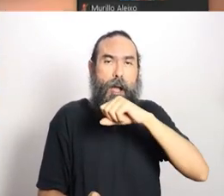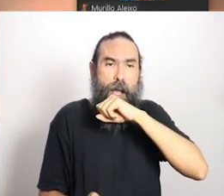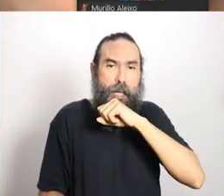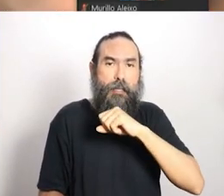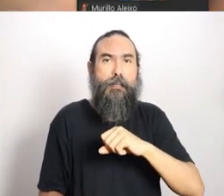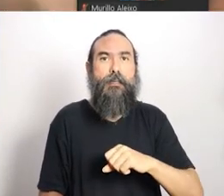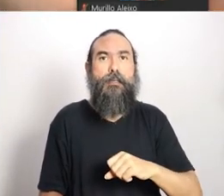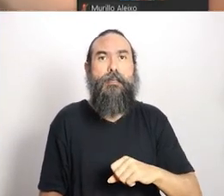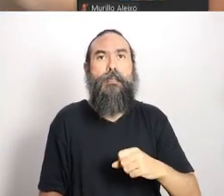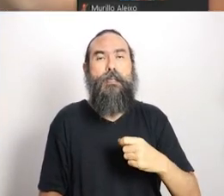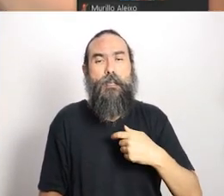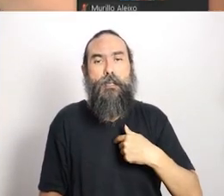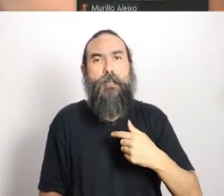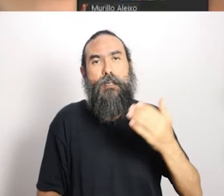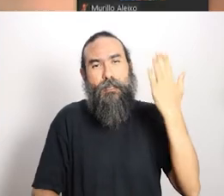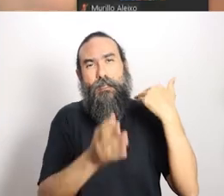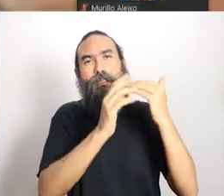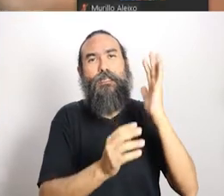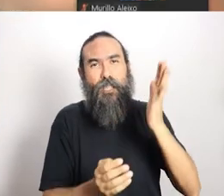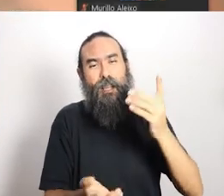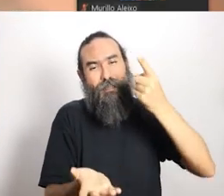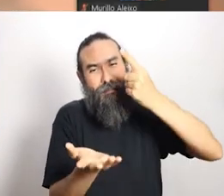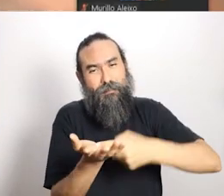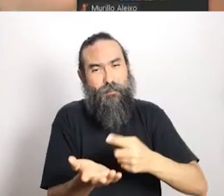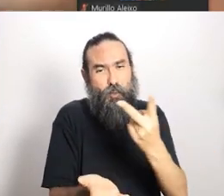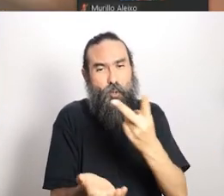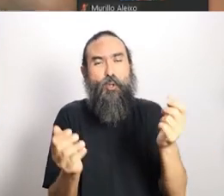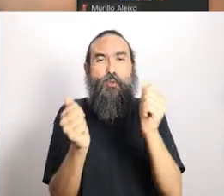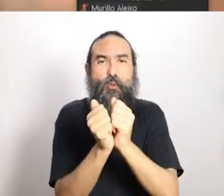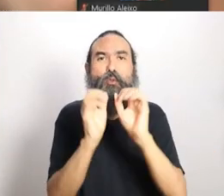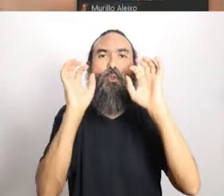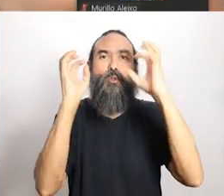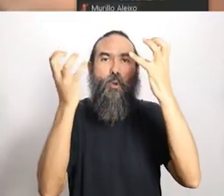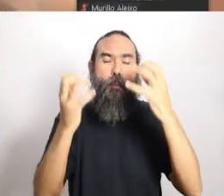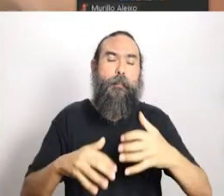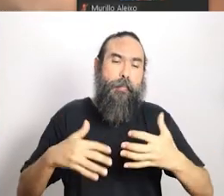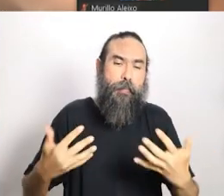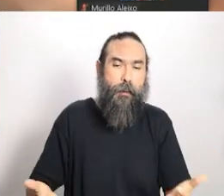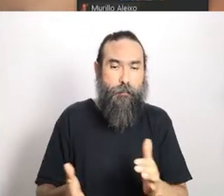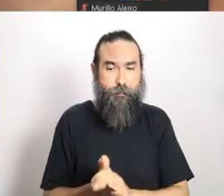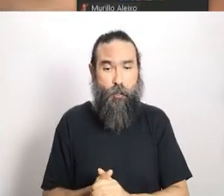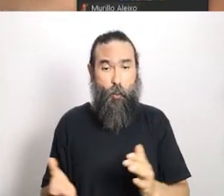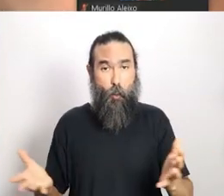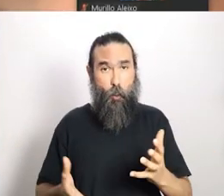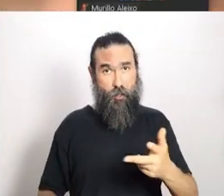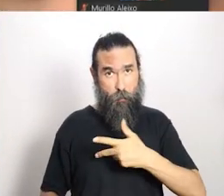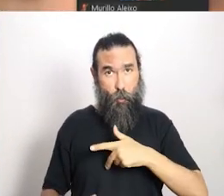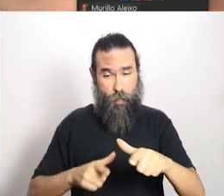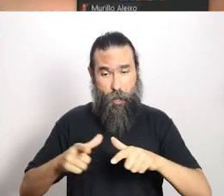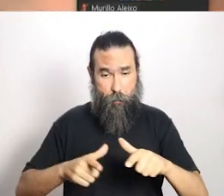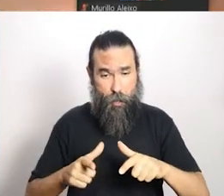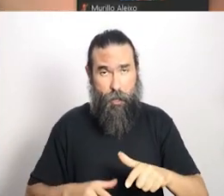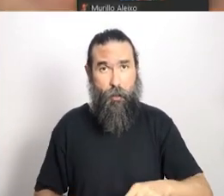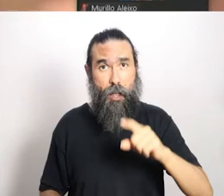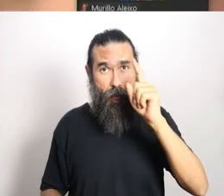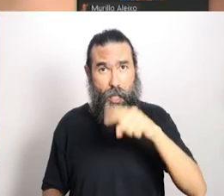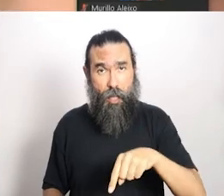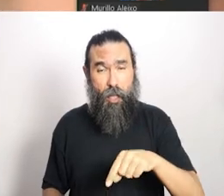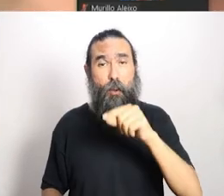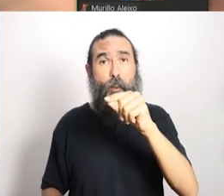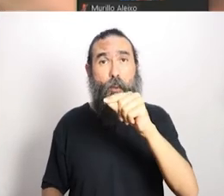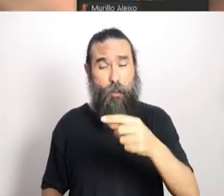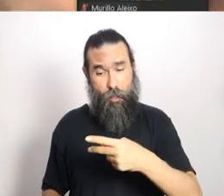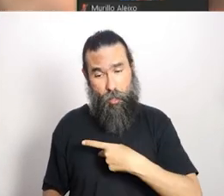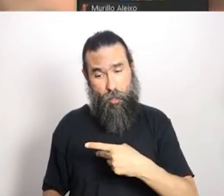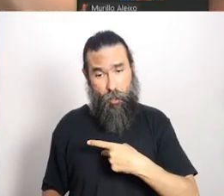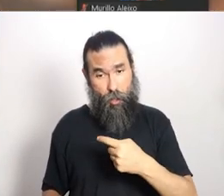pai quando vocês já estiveram dividindo o palco, enfim. Então, hoje, o meu trabalho,